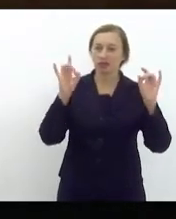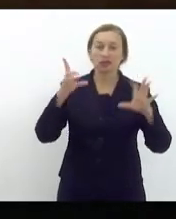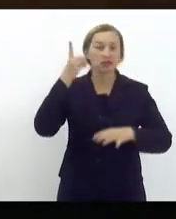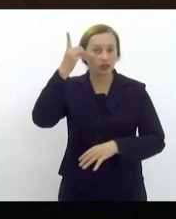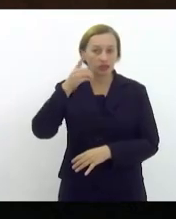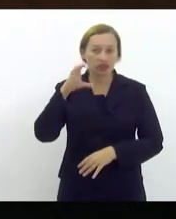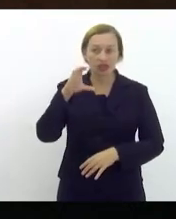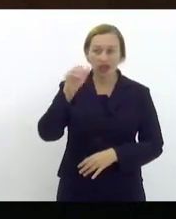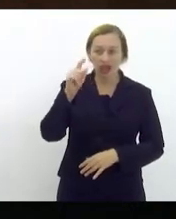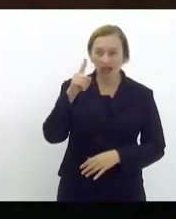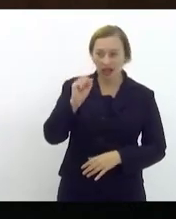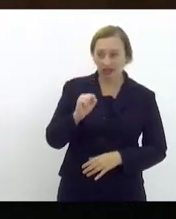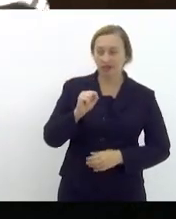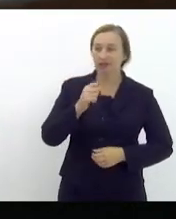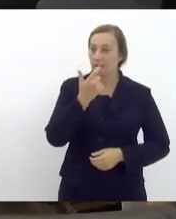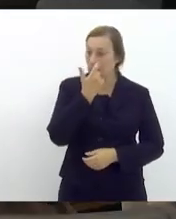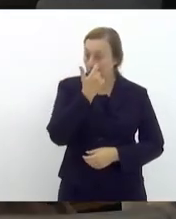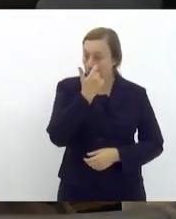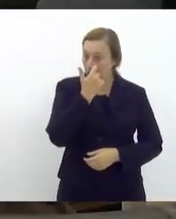deputada Carla Machado